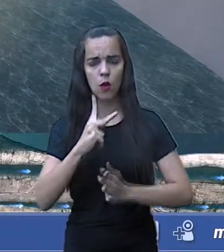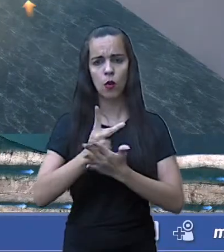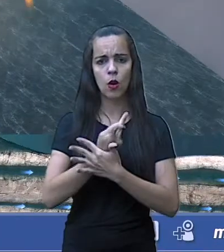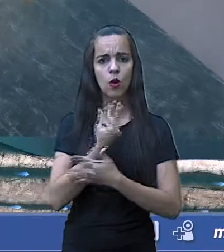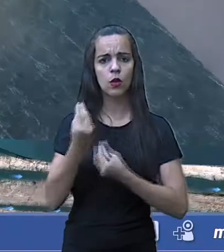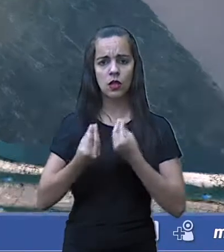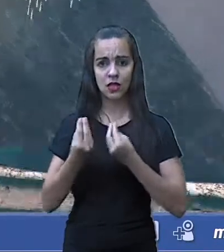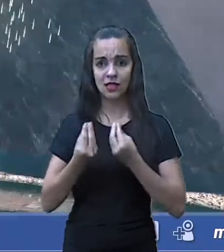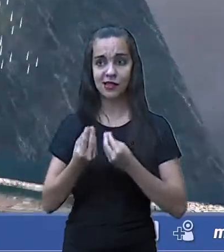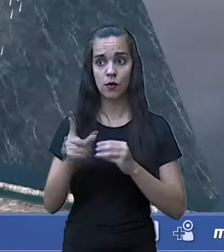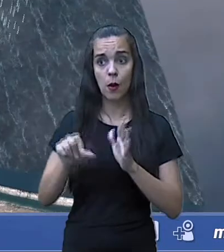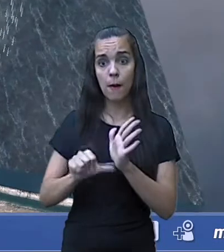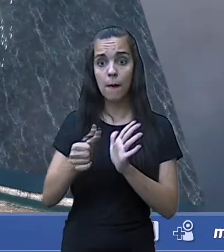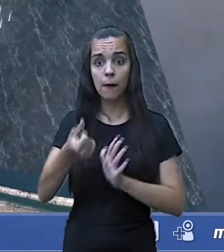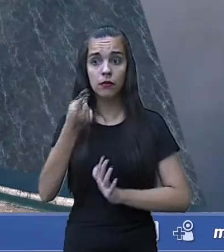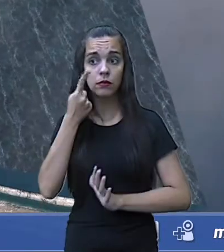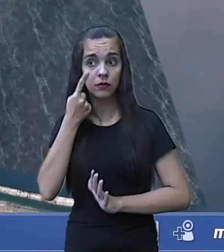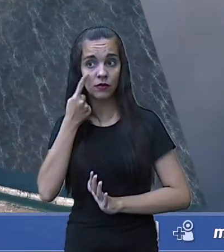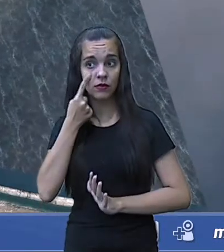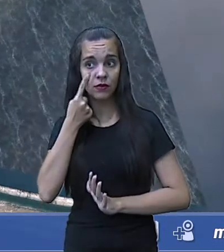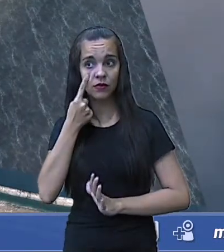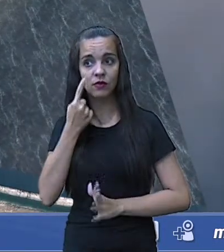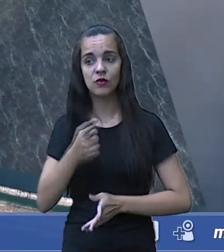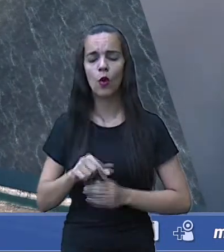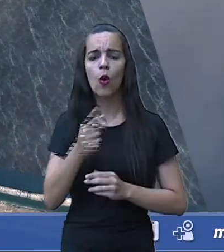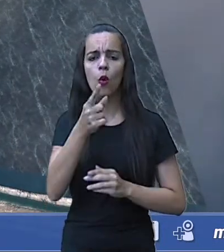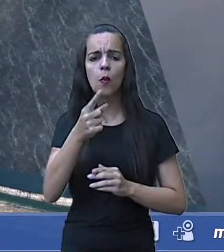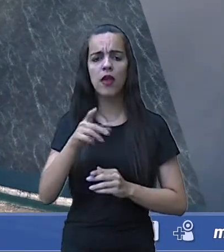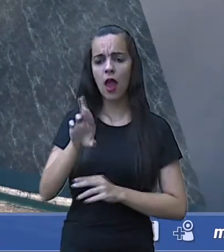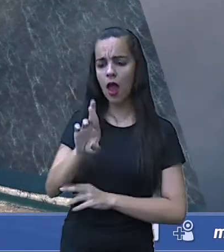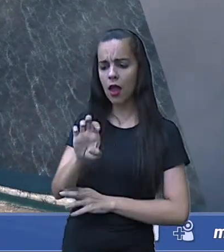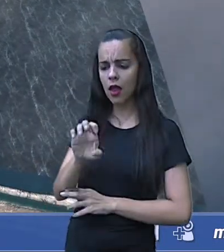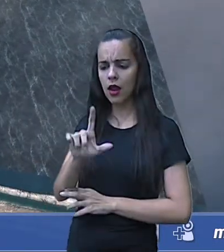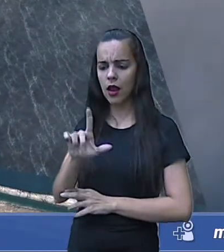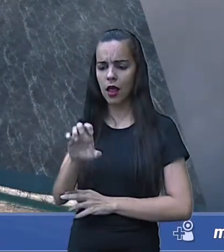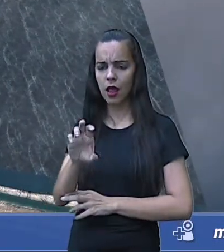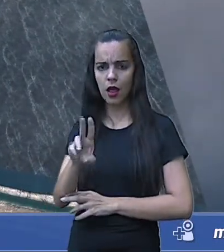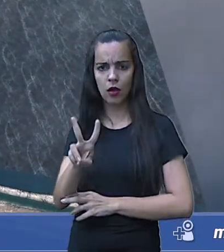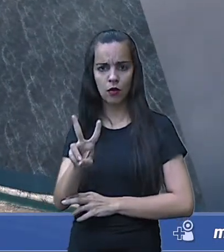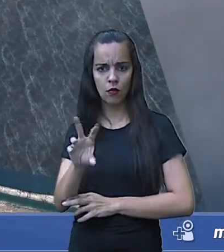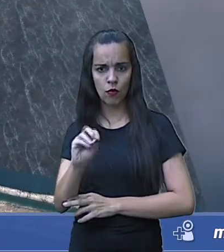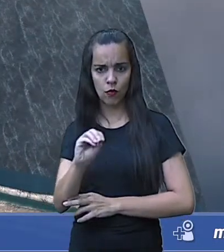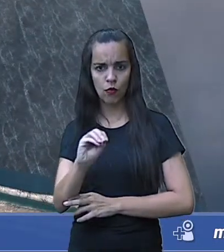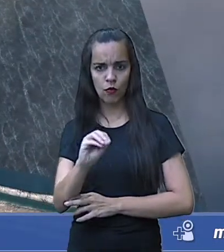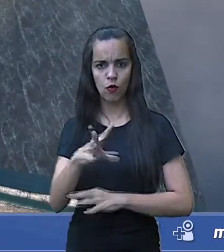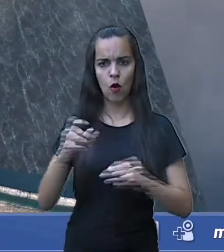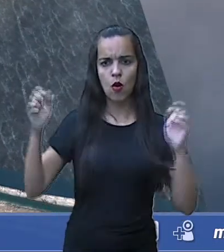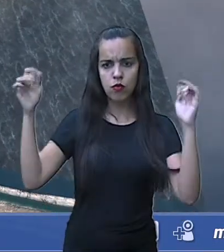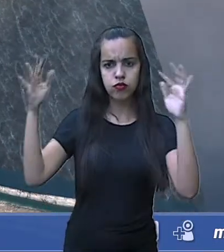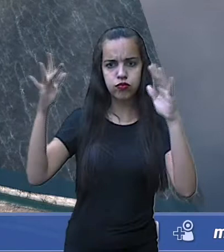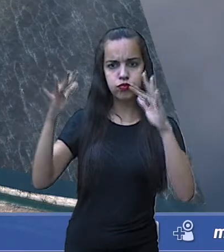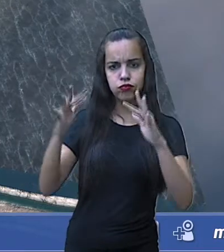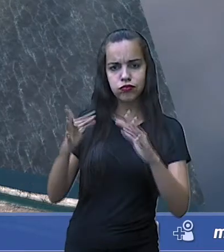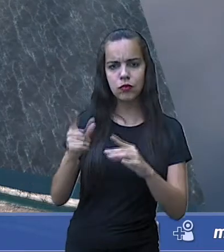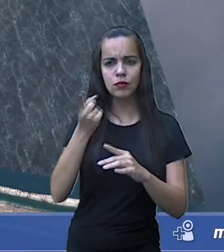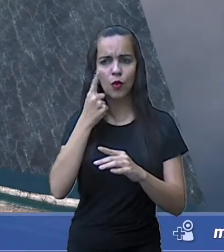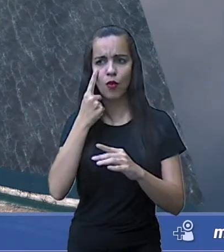Vamos mostrar primeiro o relevo, que é importante. Ele tem a